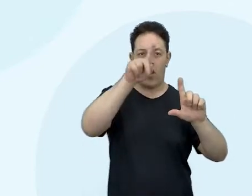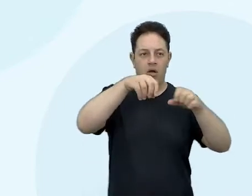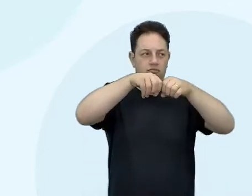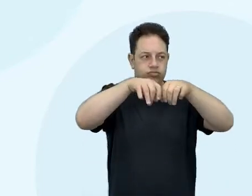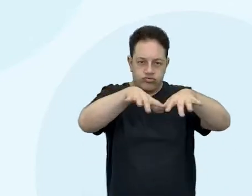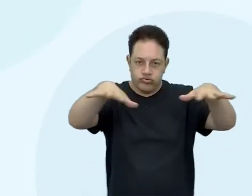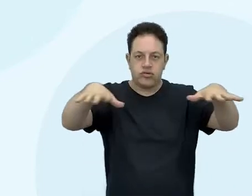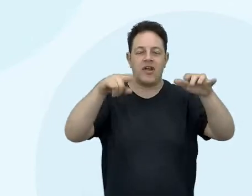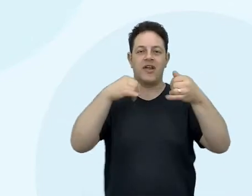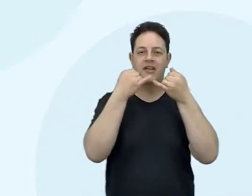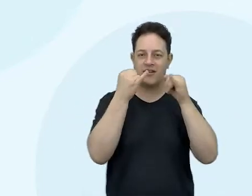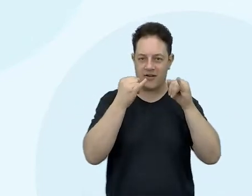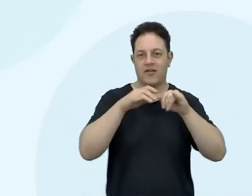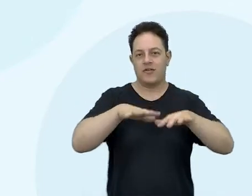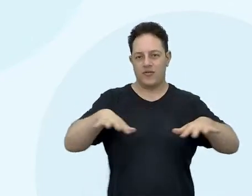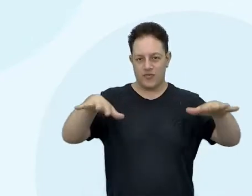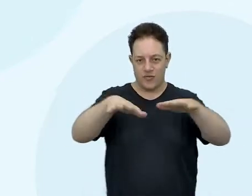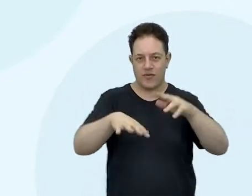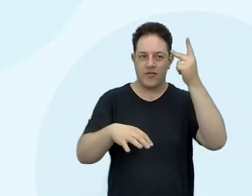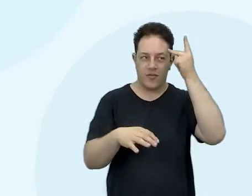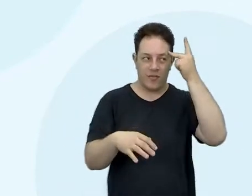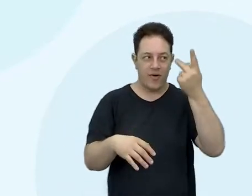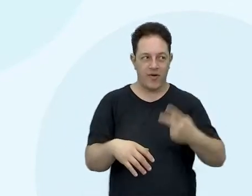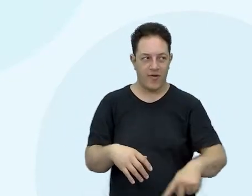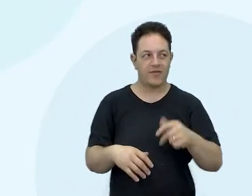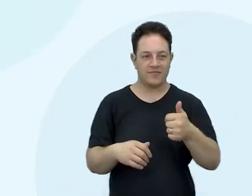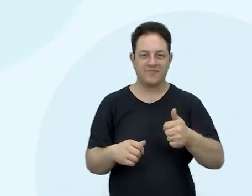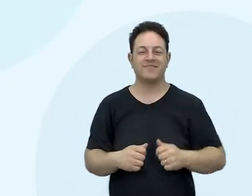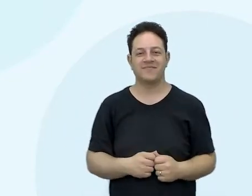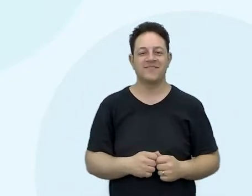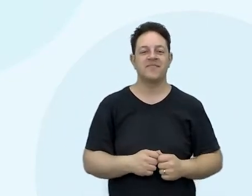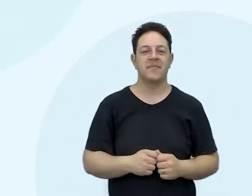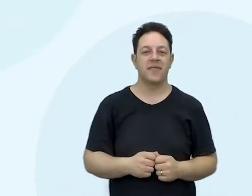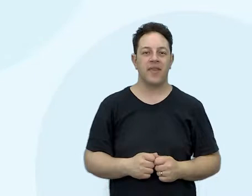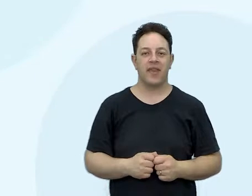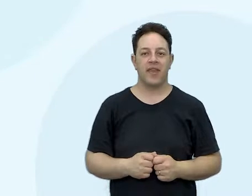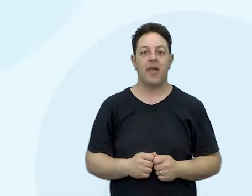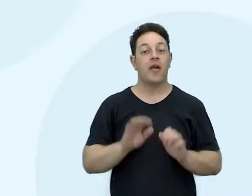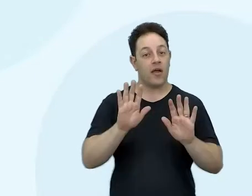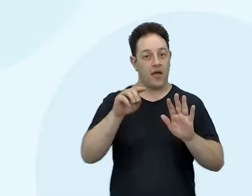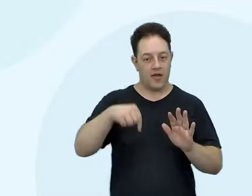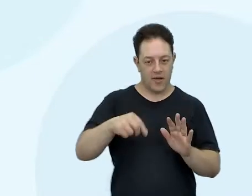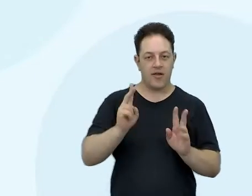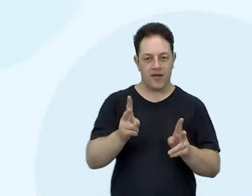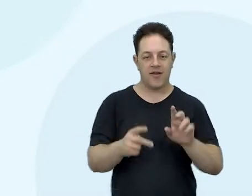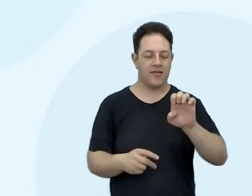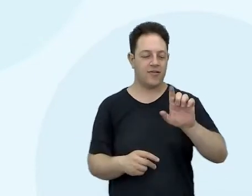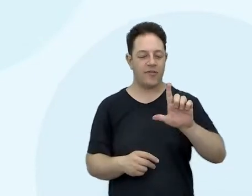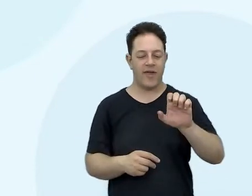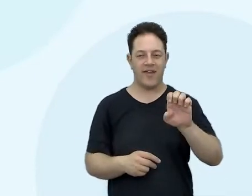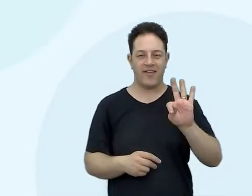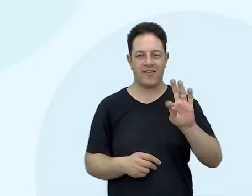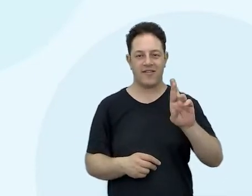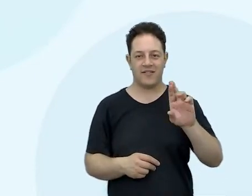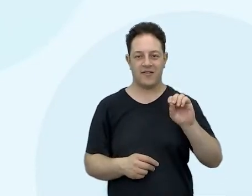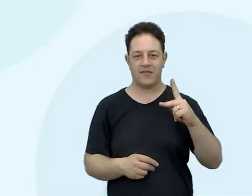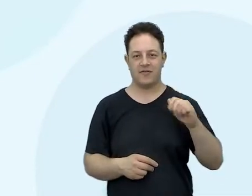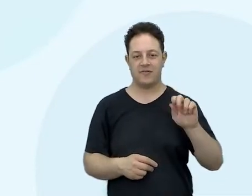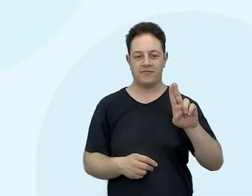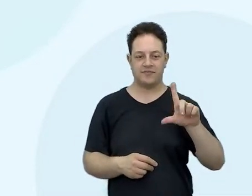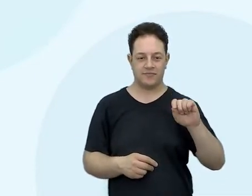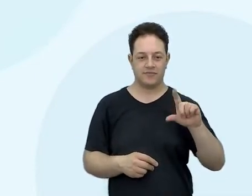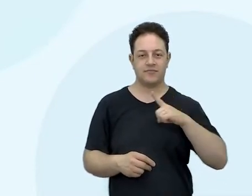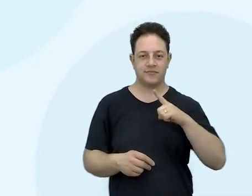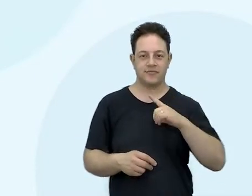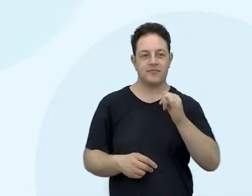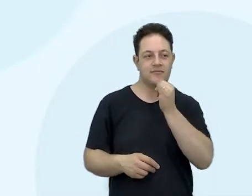distribuição de eletricidade aqui no estado de São Paulo. Mas no simulador ainda está como Eletropaulo, né? Isso. Está um pouco defasado, mas neste simulador, ele